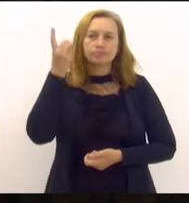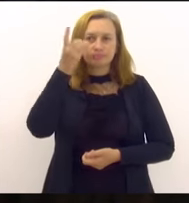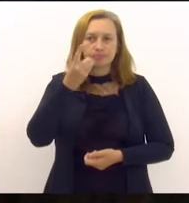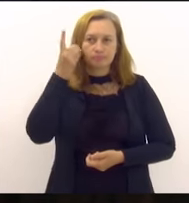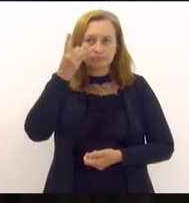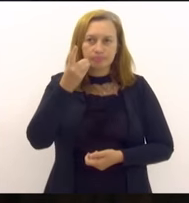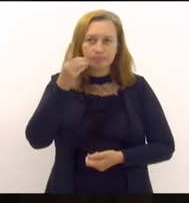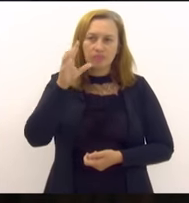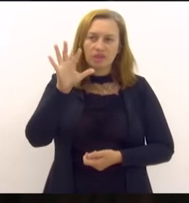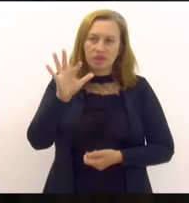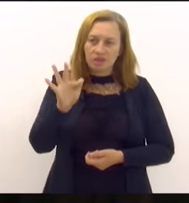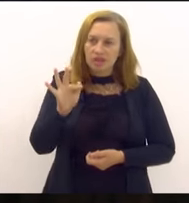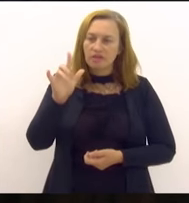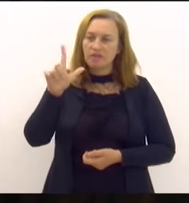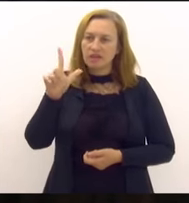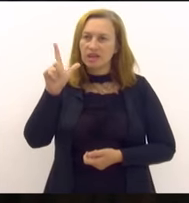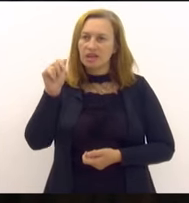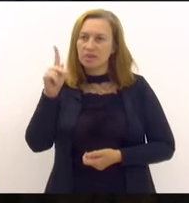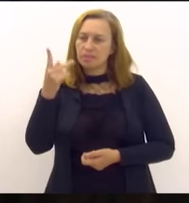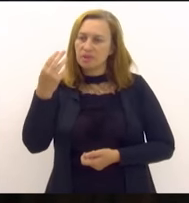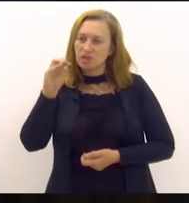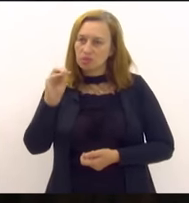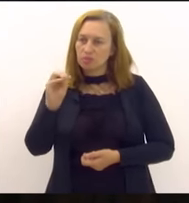Deputado Filipinho Raves.